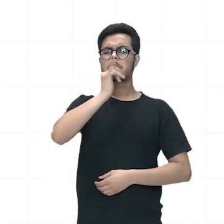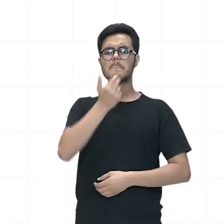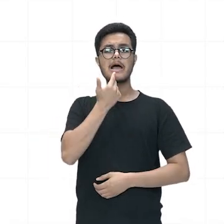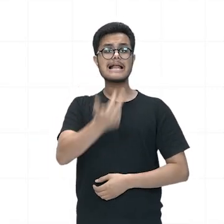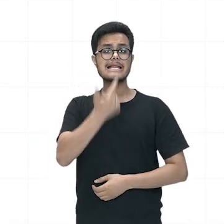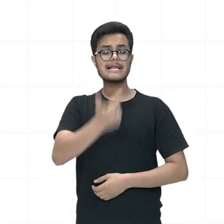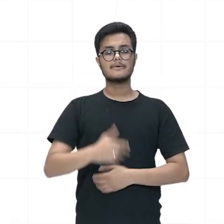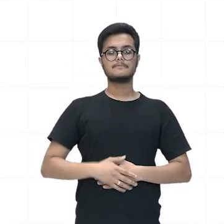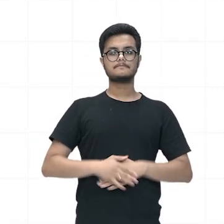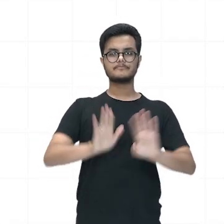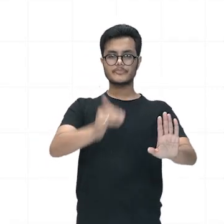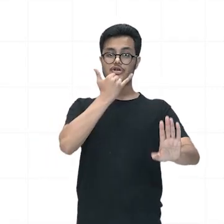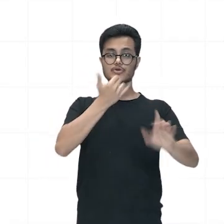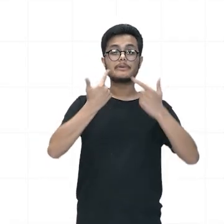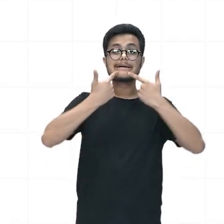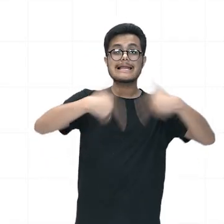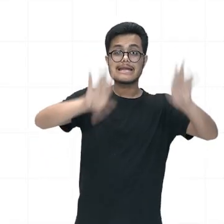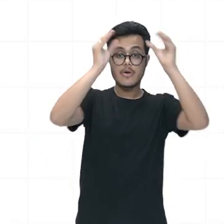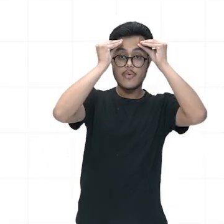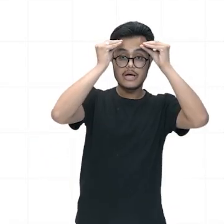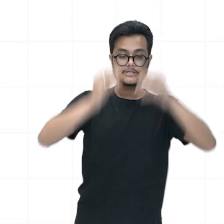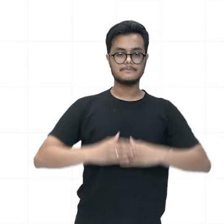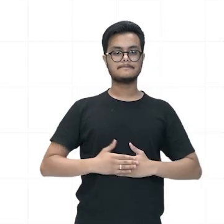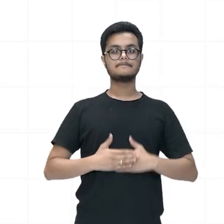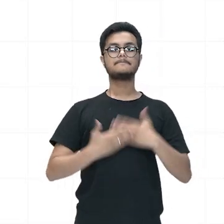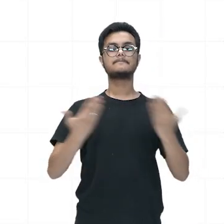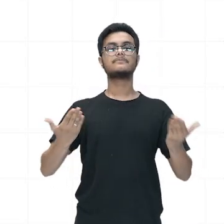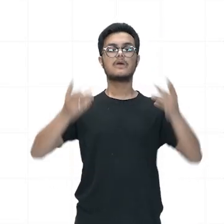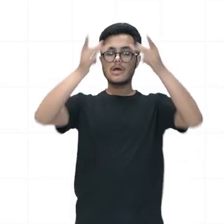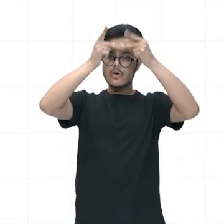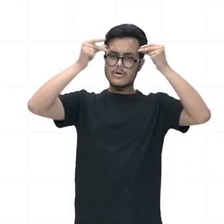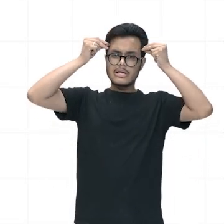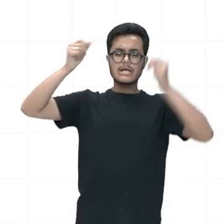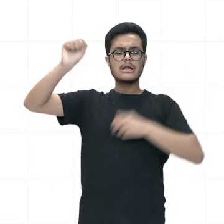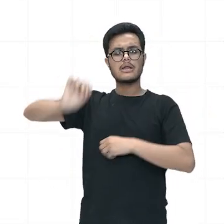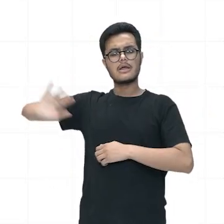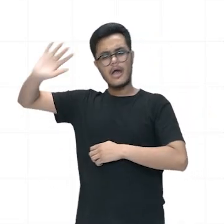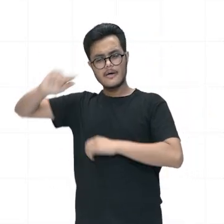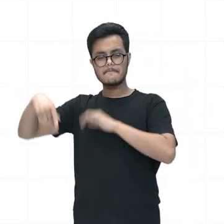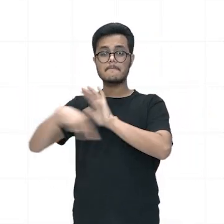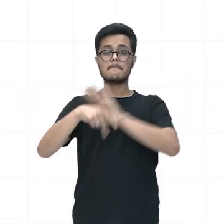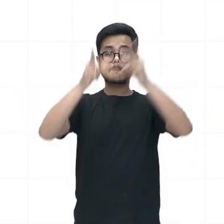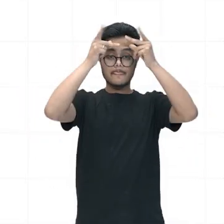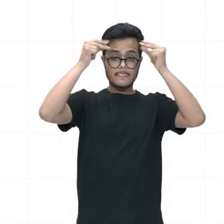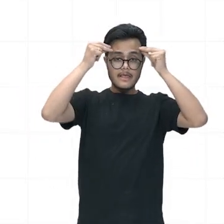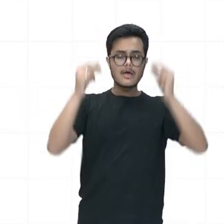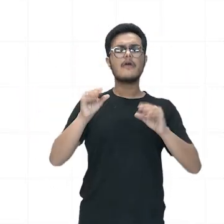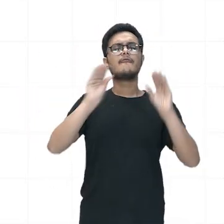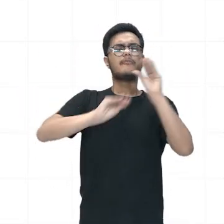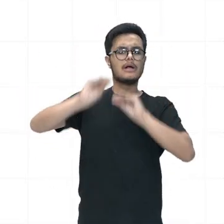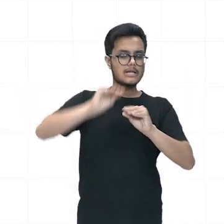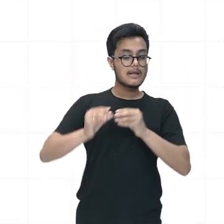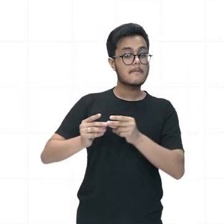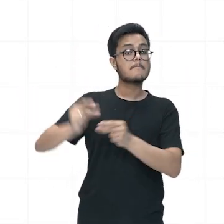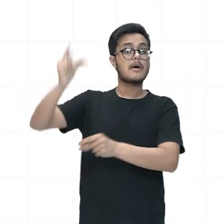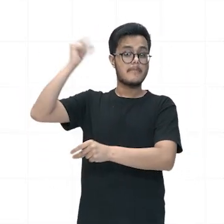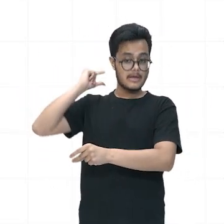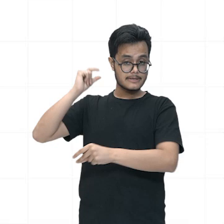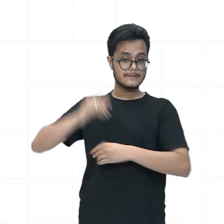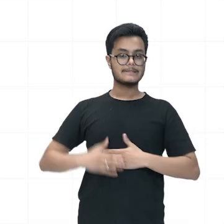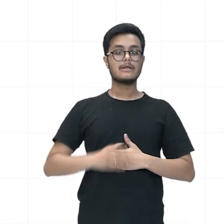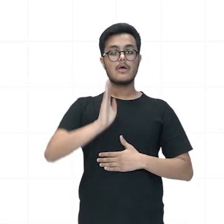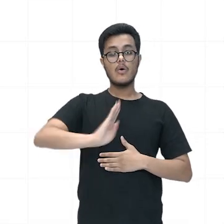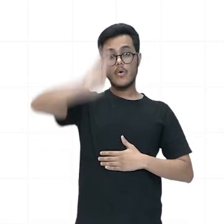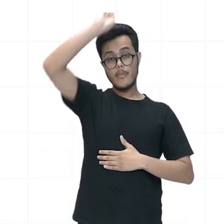as linguagens, tá? O grego antigo era uma língua indo-europeia falada na Grécia durante a Antiguidade.